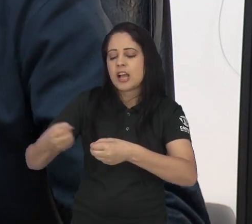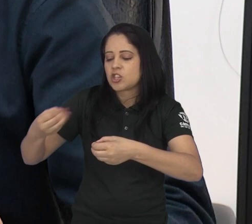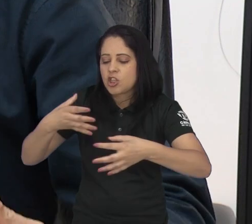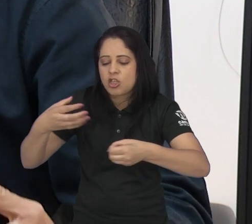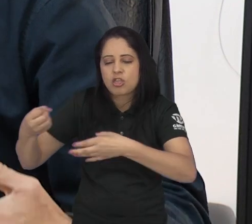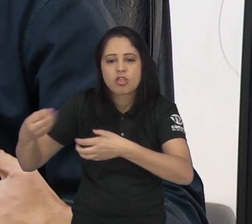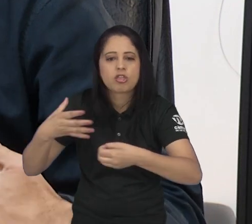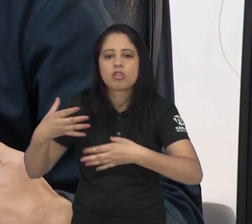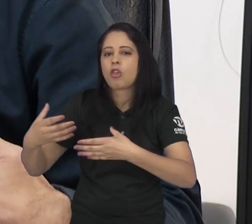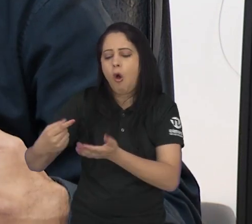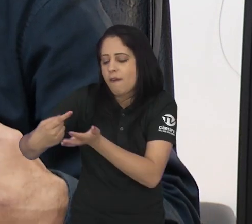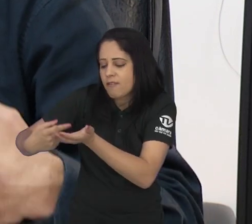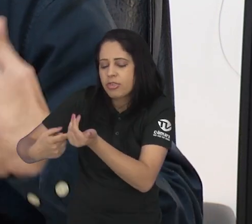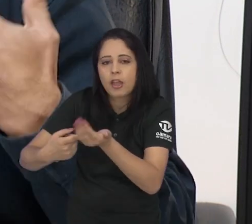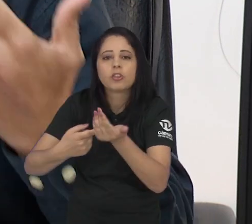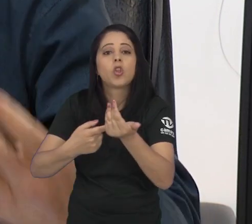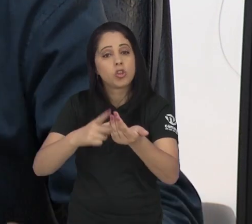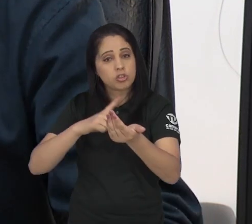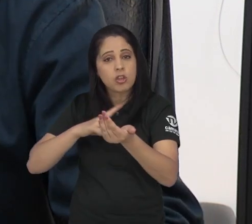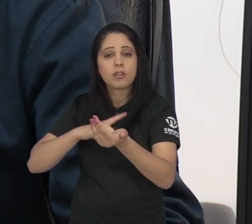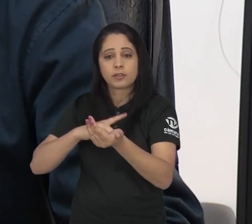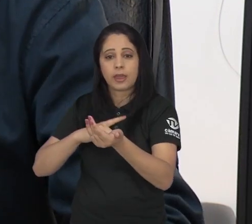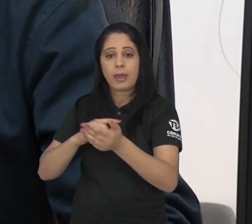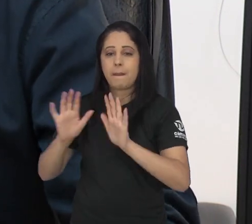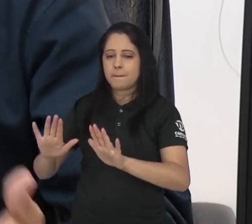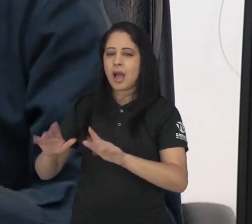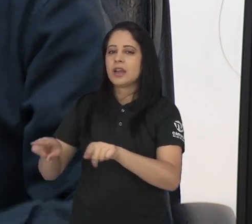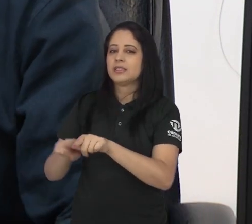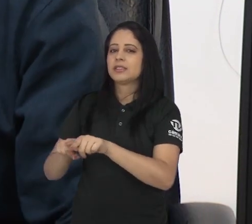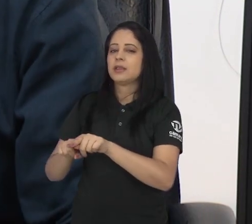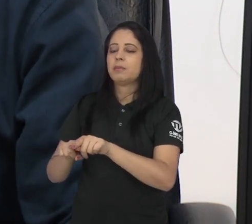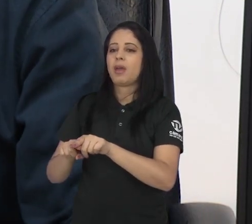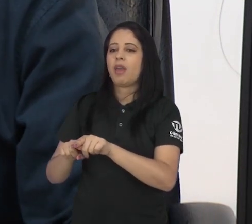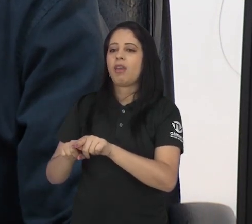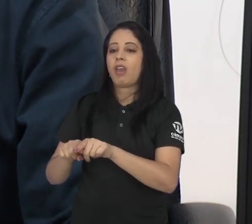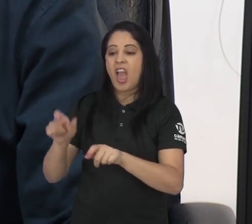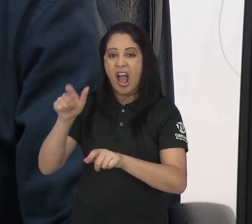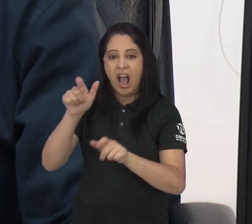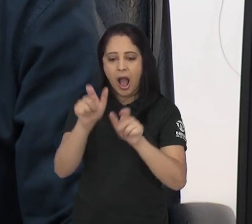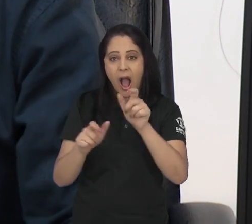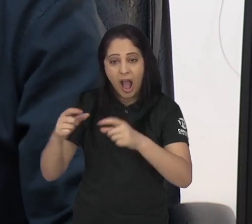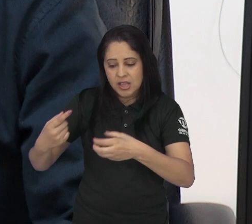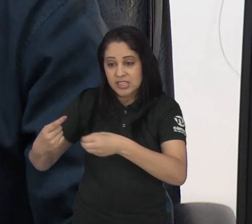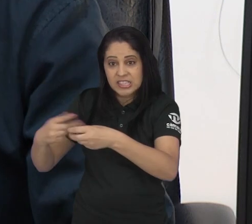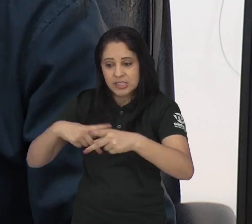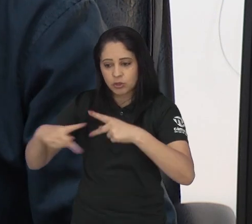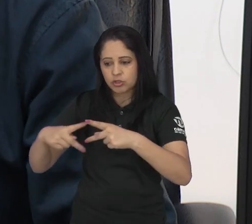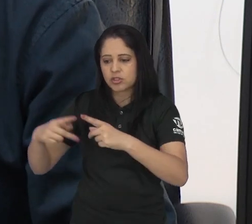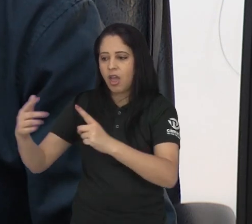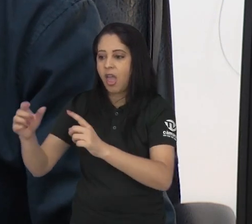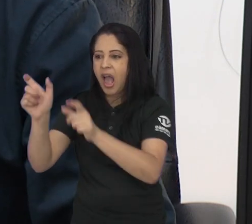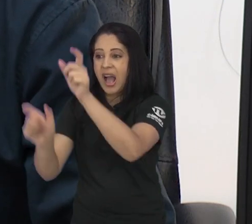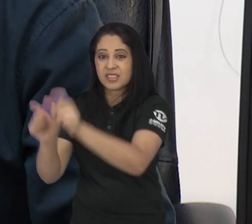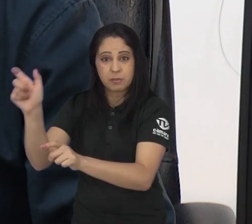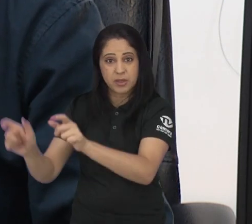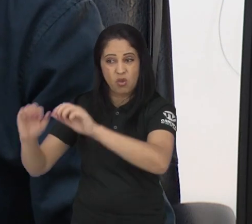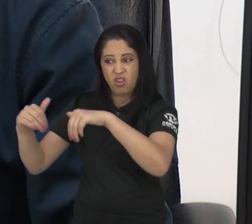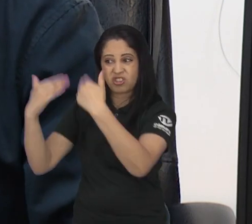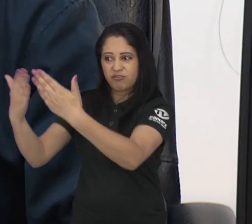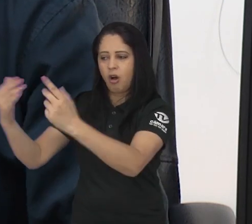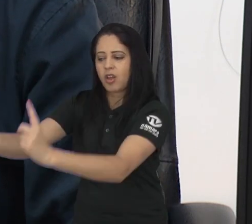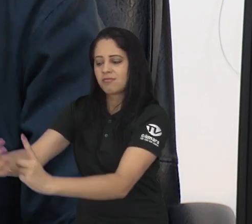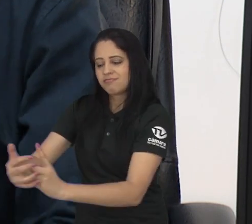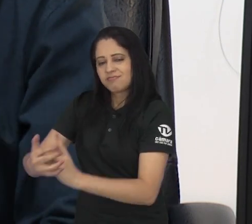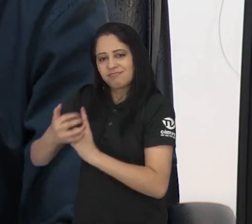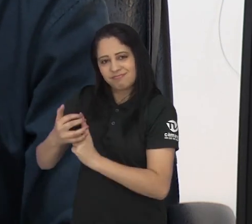inovadora uma cidade muito é ligada na tecnologia mas também uma cidade acolhedora né uma cidade que dá oportunidade para as pessoas Então